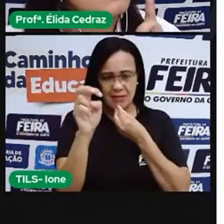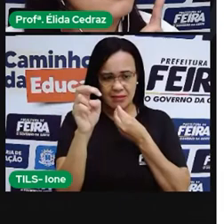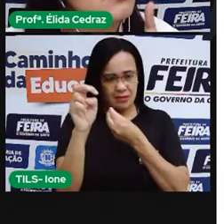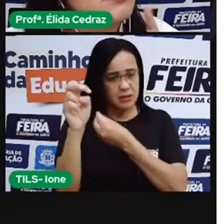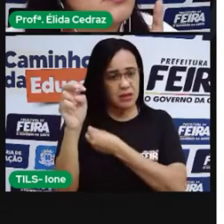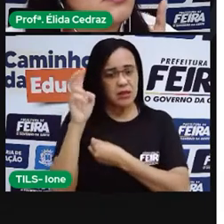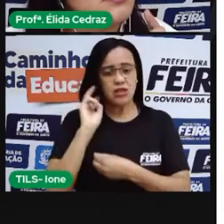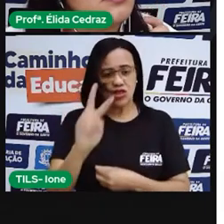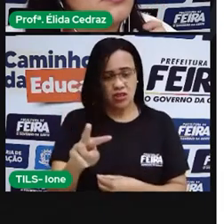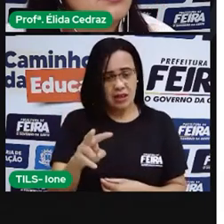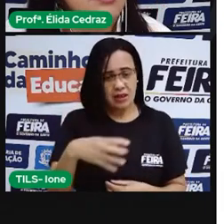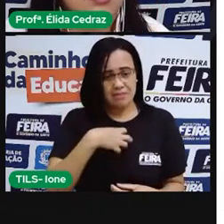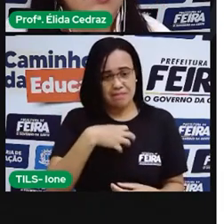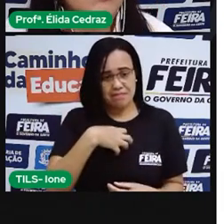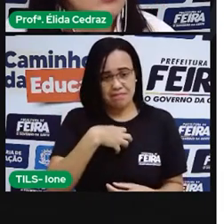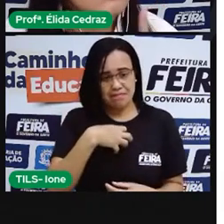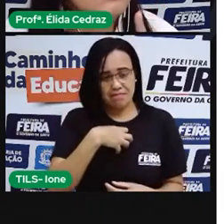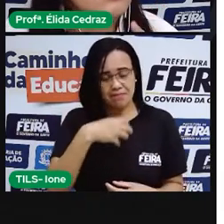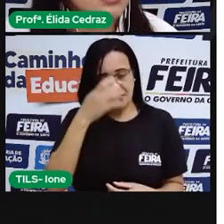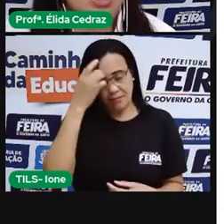né?